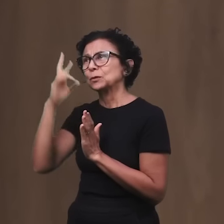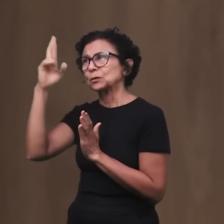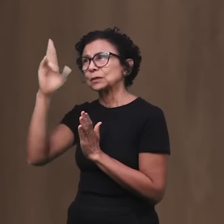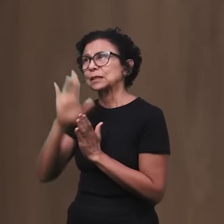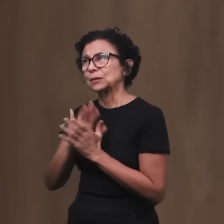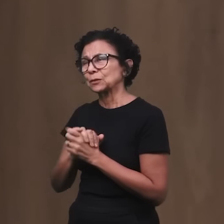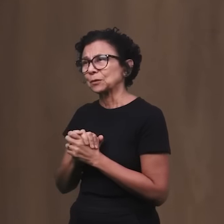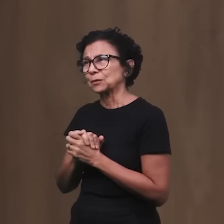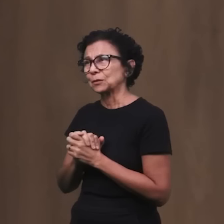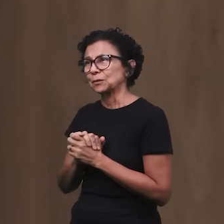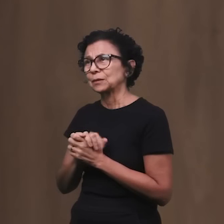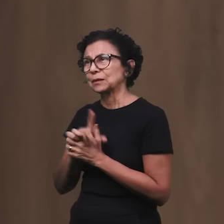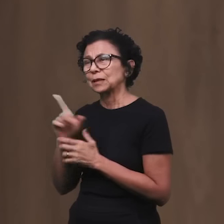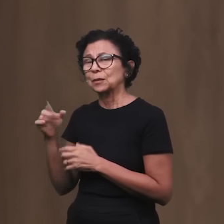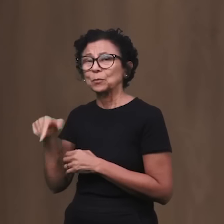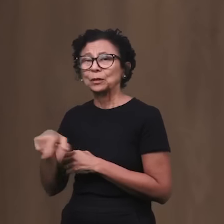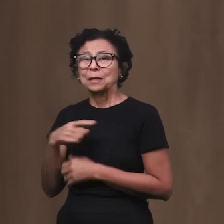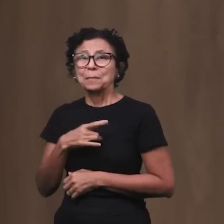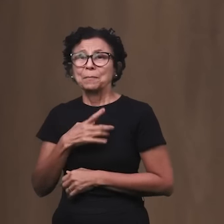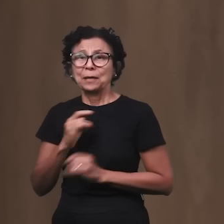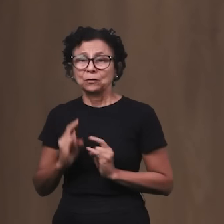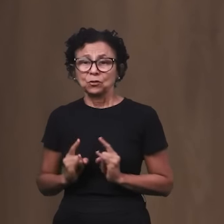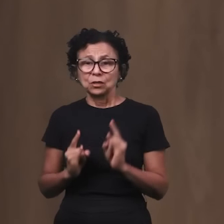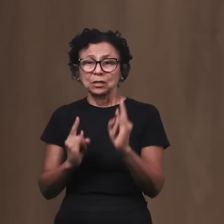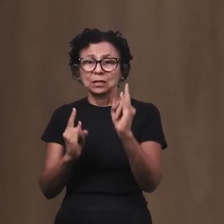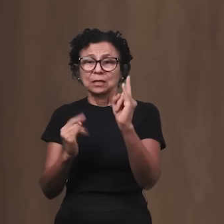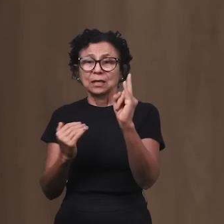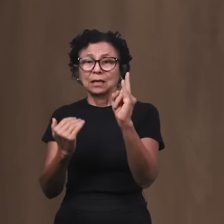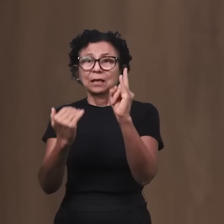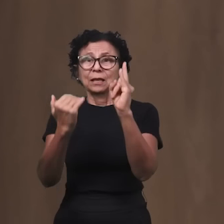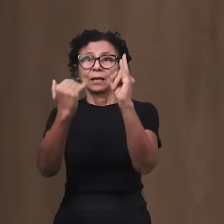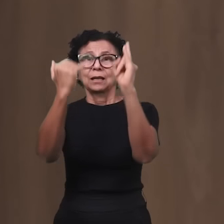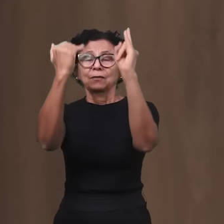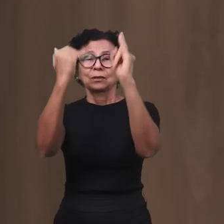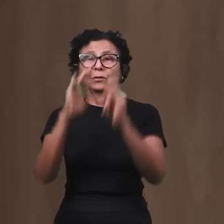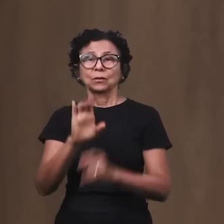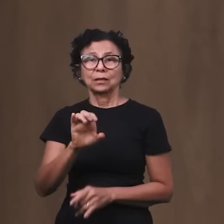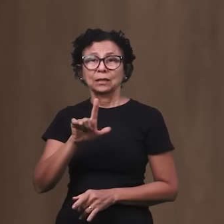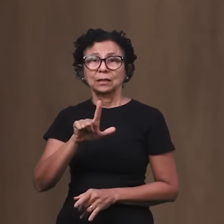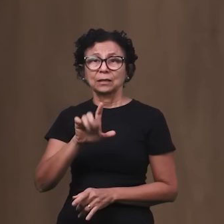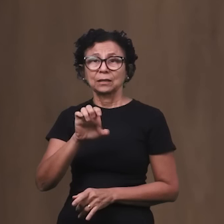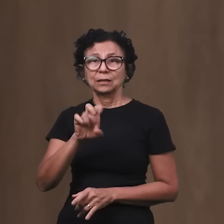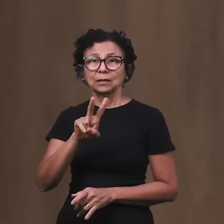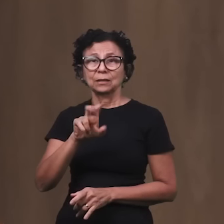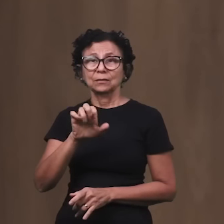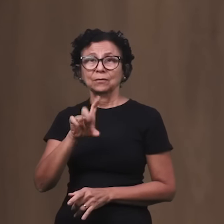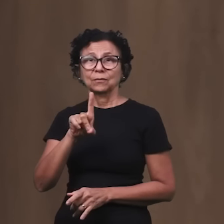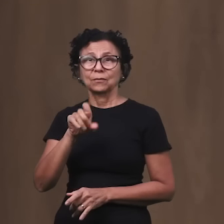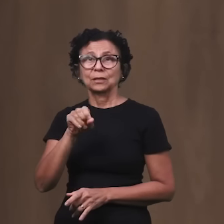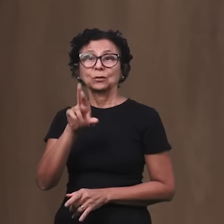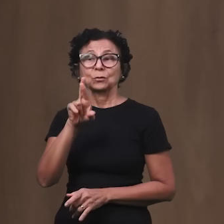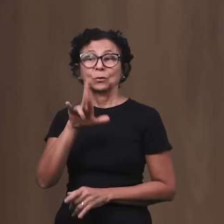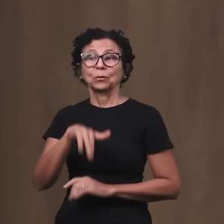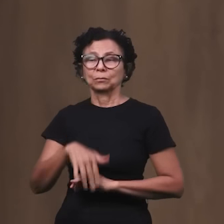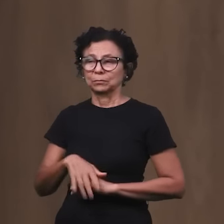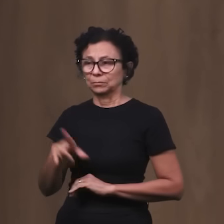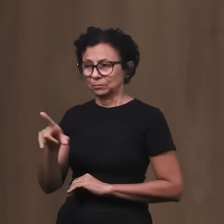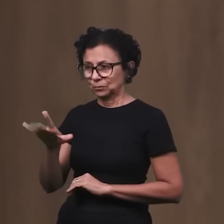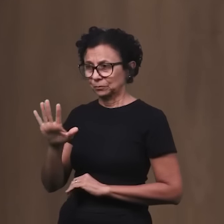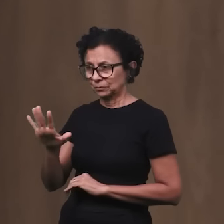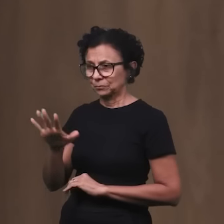elevador. E oramos. E sabe que Deus ouviu? Deus ouviu aquela